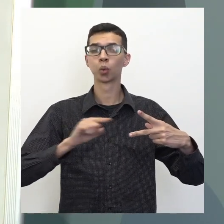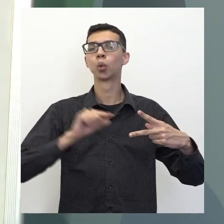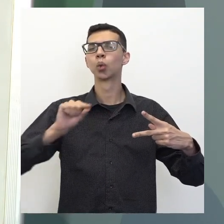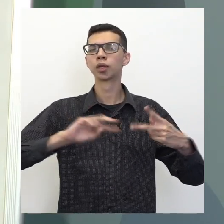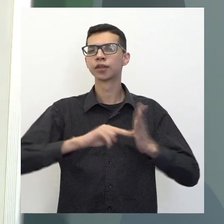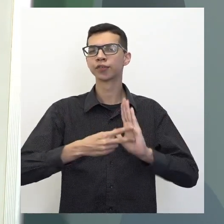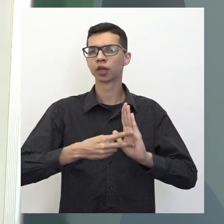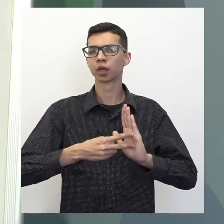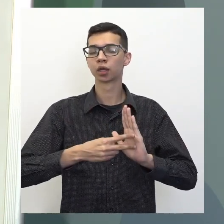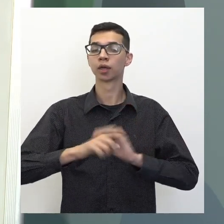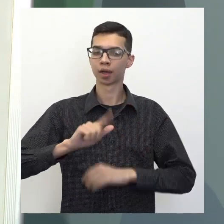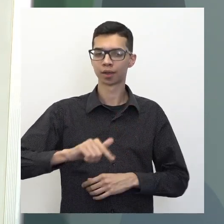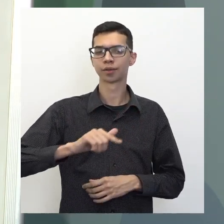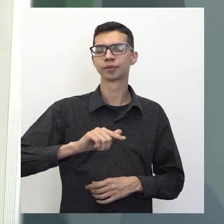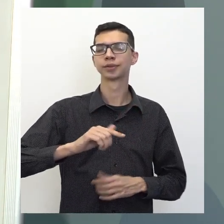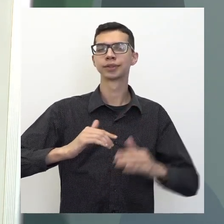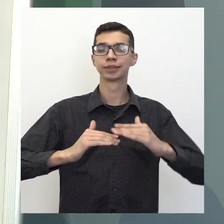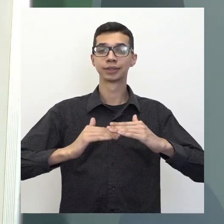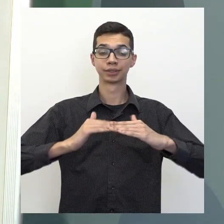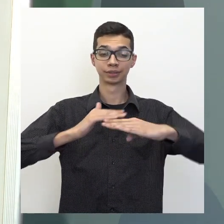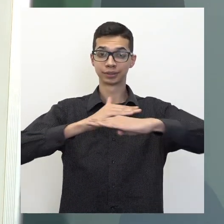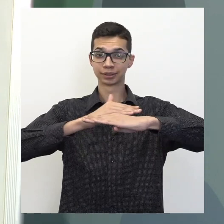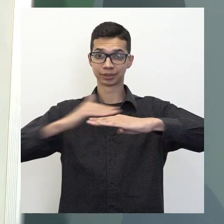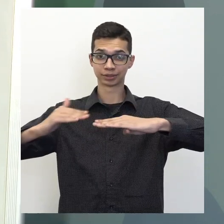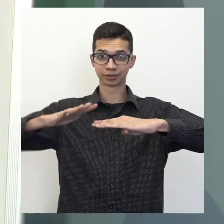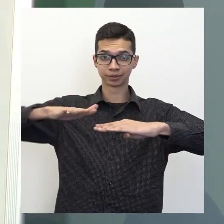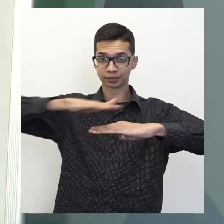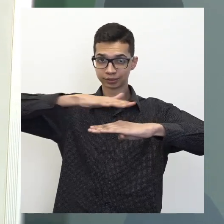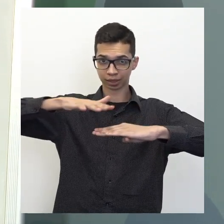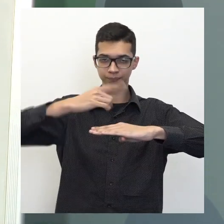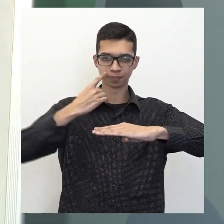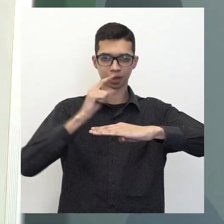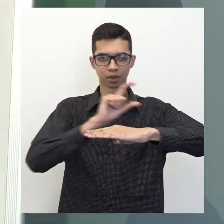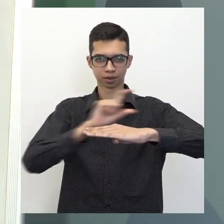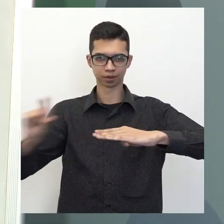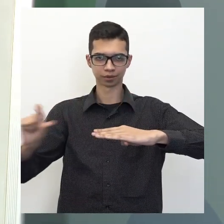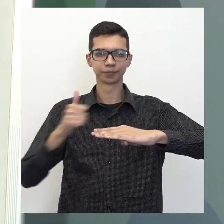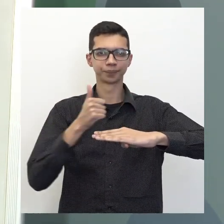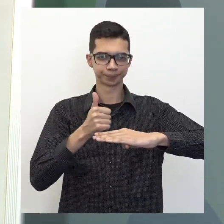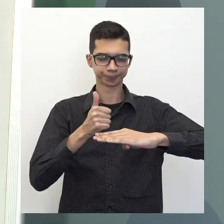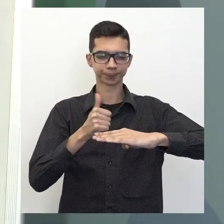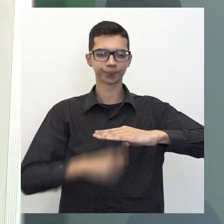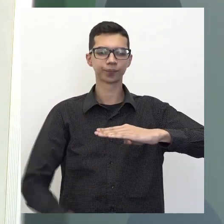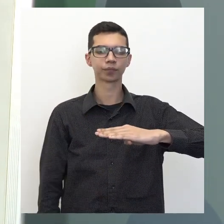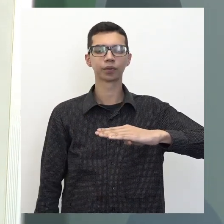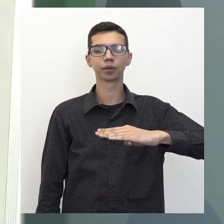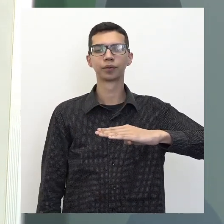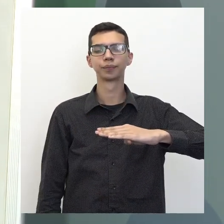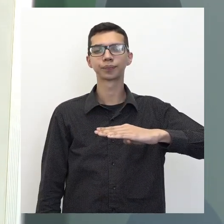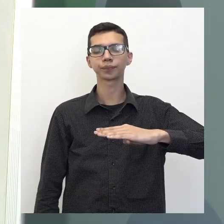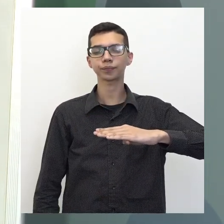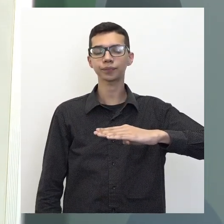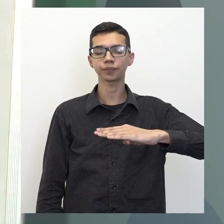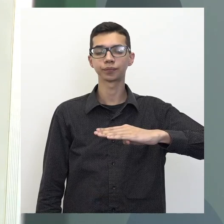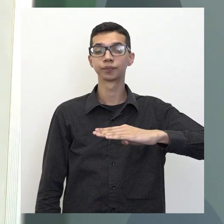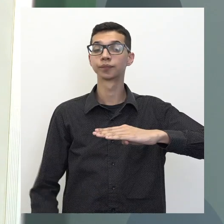ó. Esse aqui é o produto. Ele quer o que favorece o produto, perfeito? Para eu favorecer o produto, o que acontece? Eu tenho que